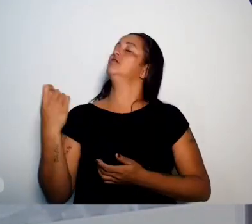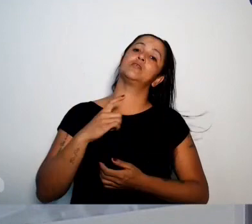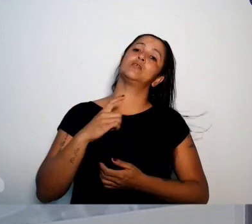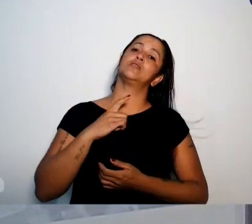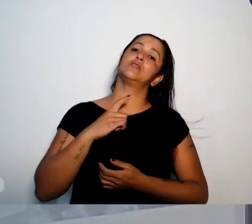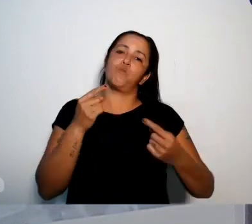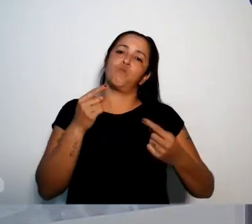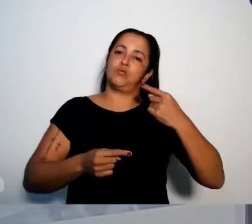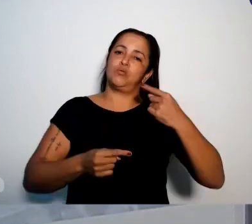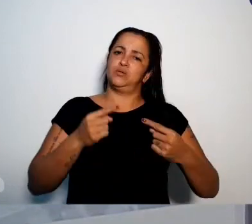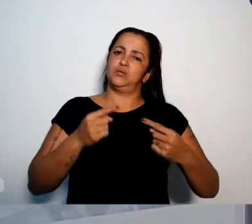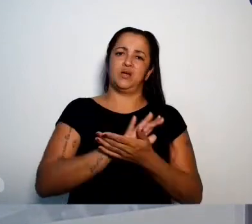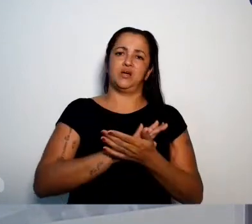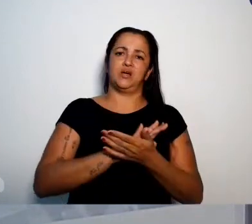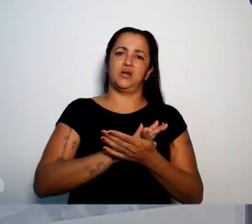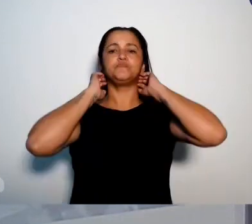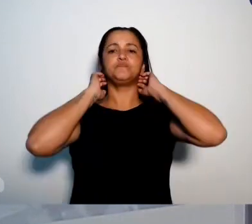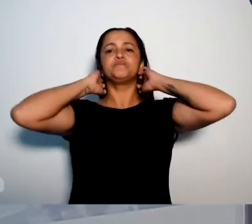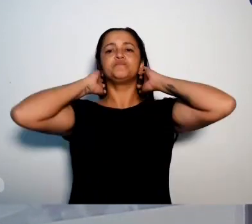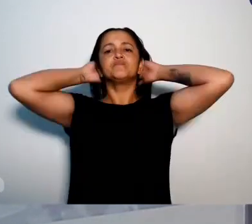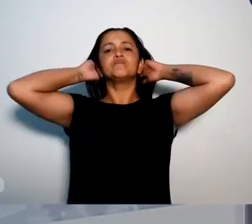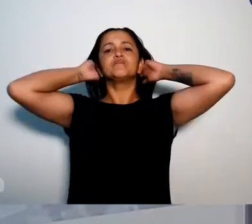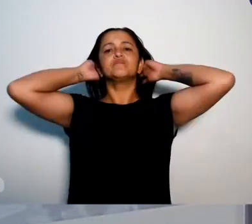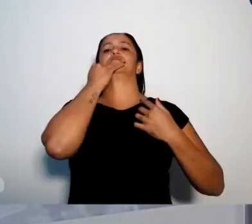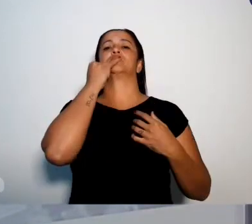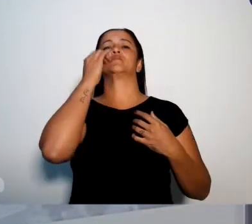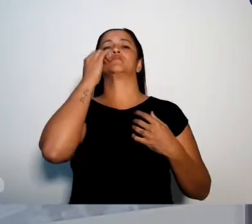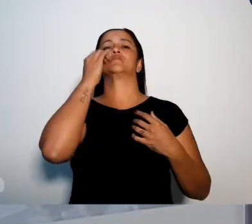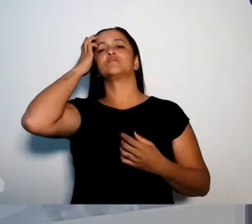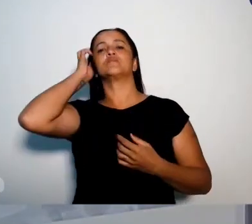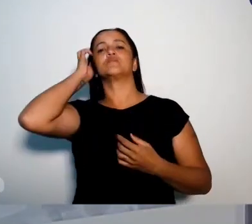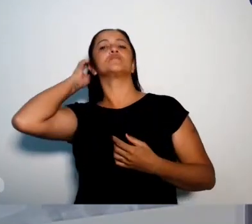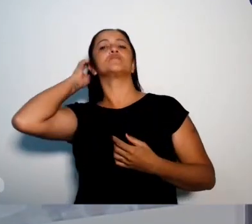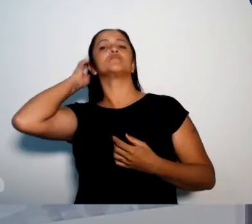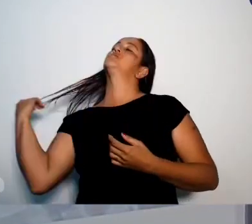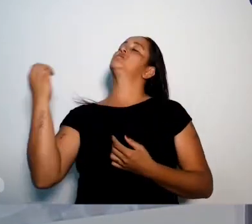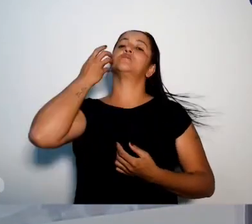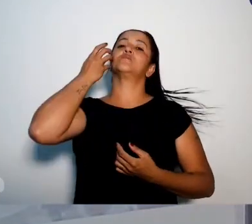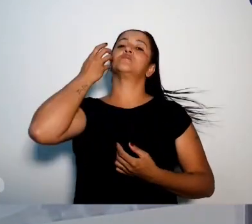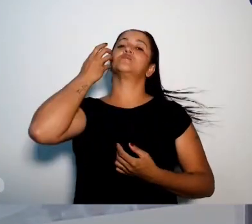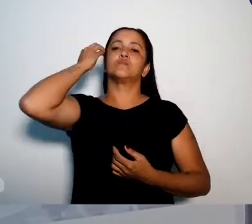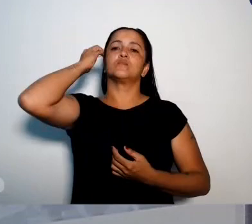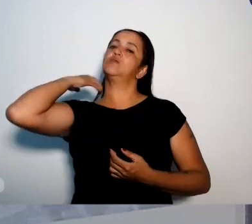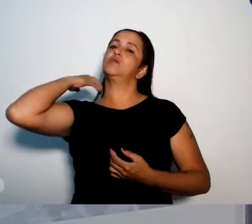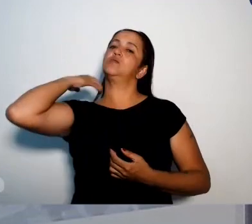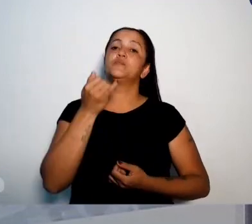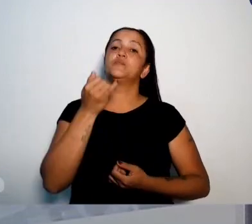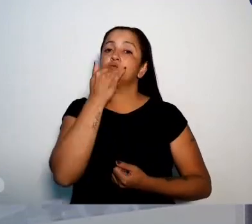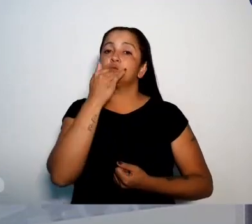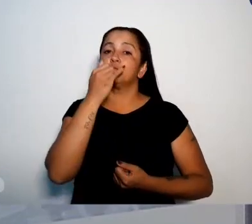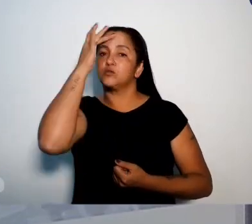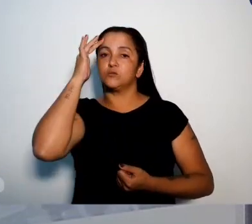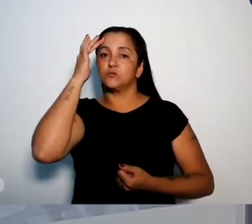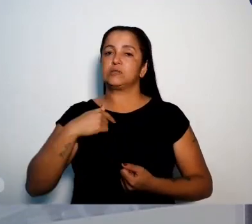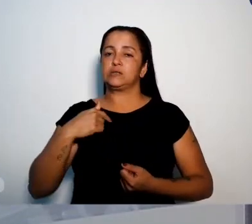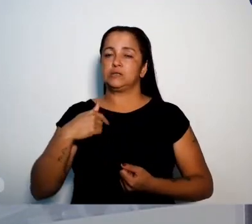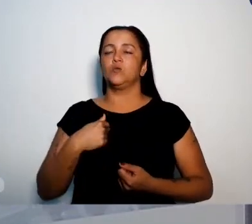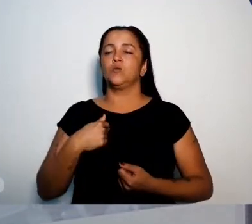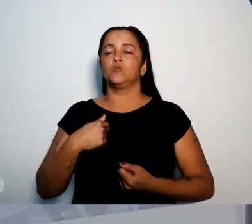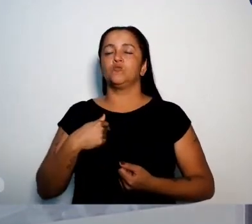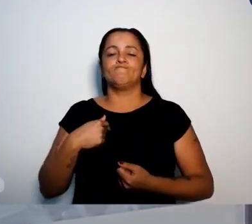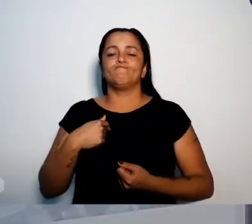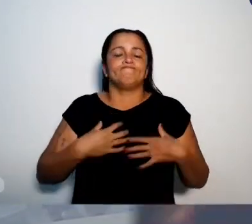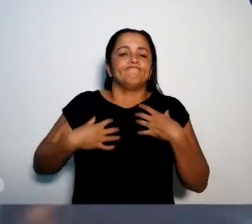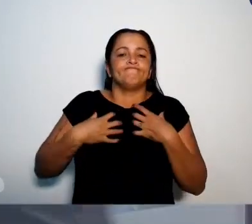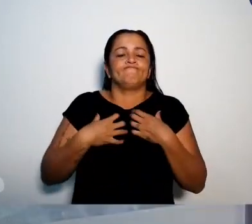peço desculpa àquelas pessoas que magoei. E também muitas conquistas que eu fiz, senhor presidente.